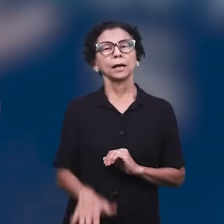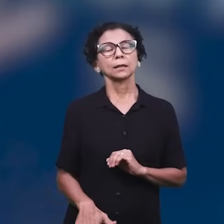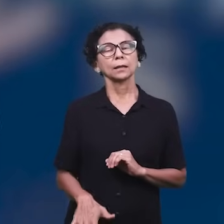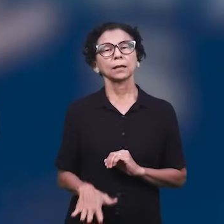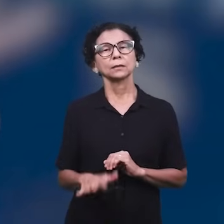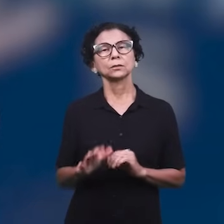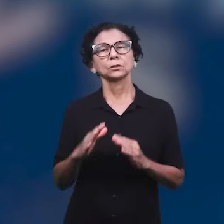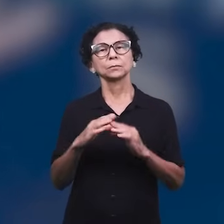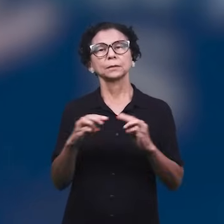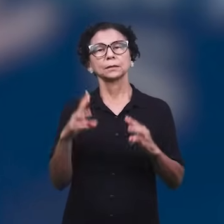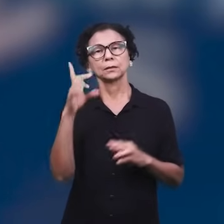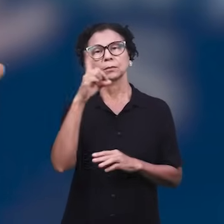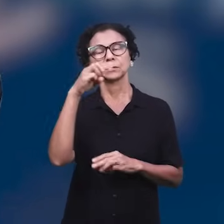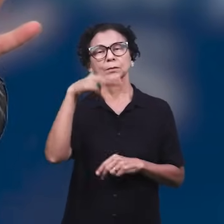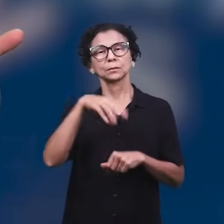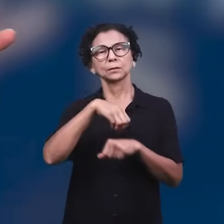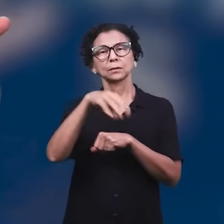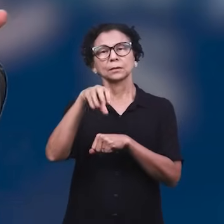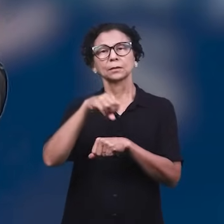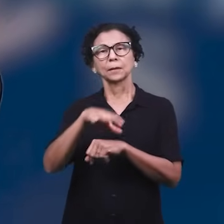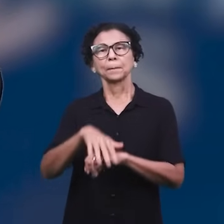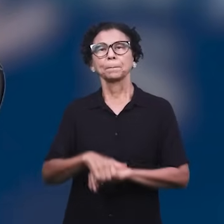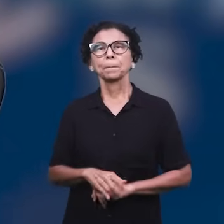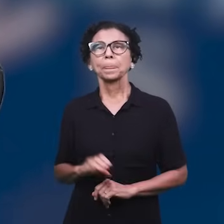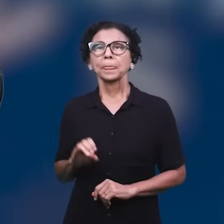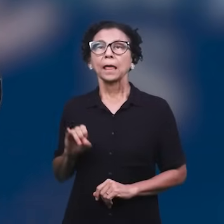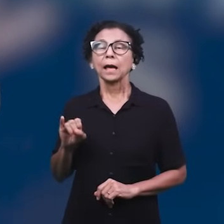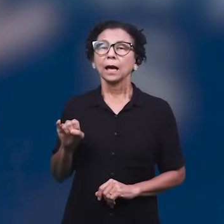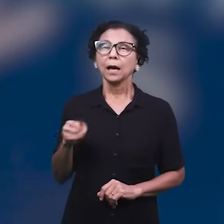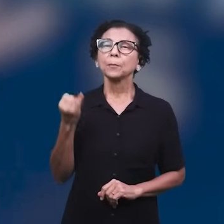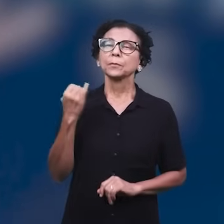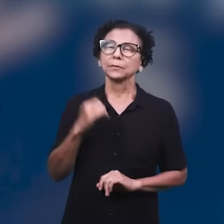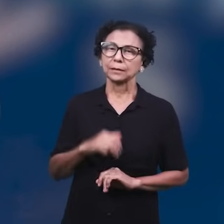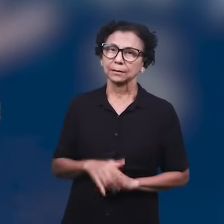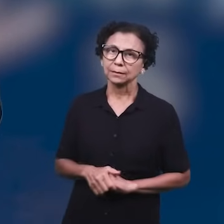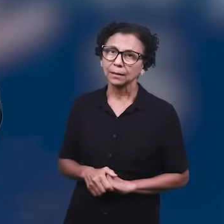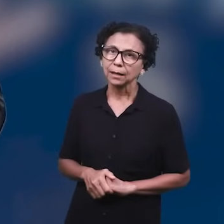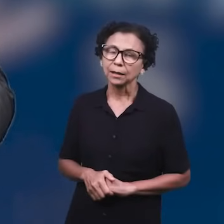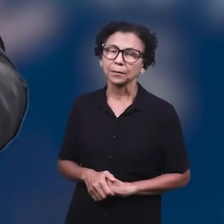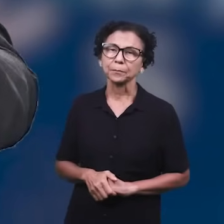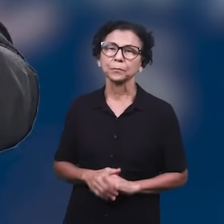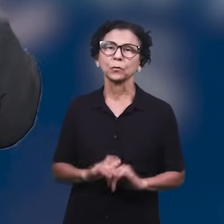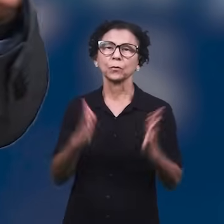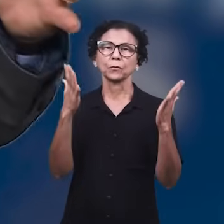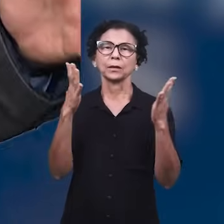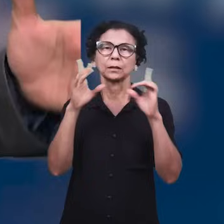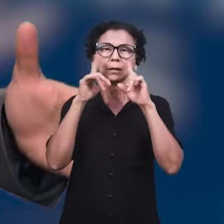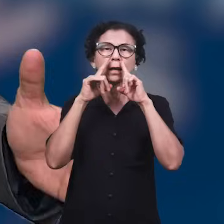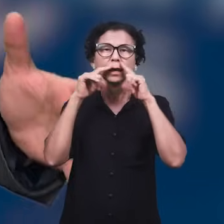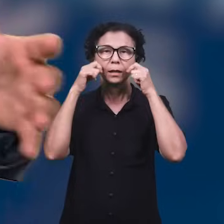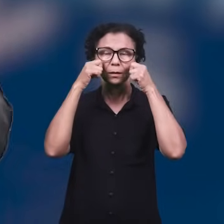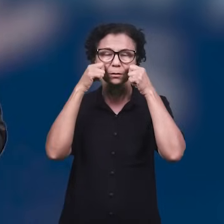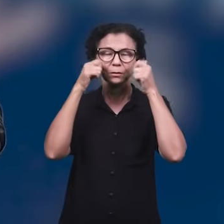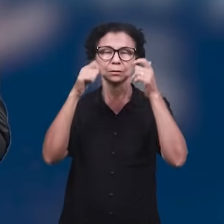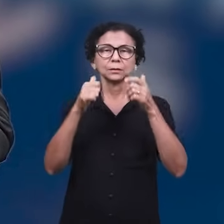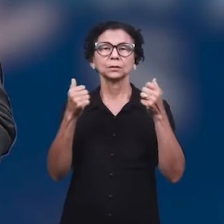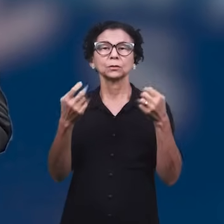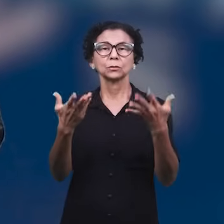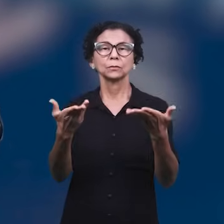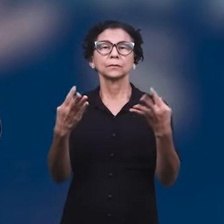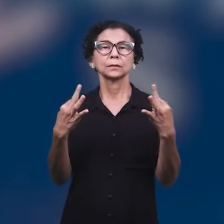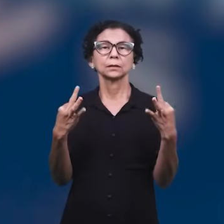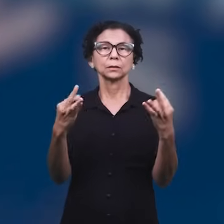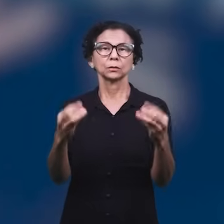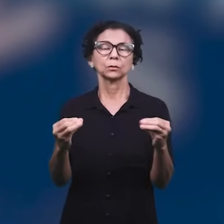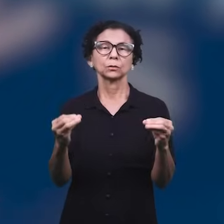irmão Jorge, eu quero aproveitar ainda essa deixa aqui do evento da região Alagoas para convidar todos da nossa região para